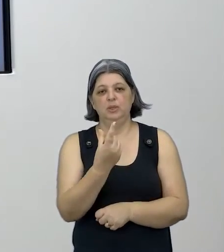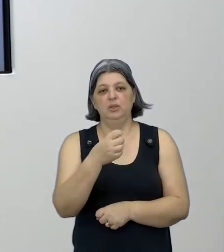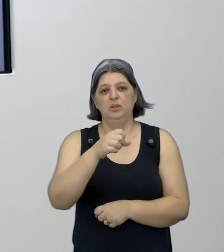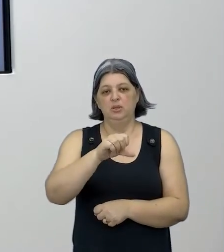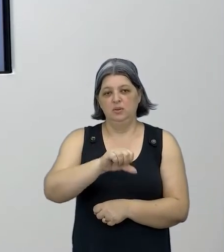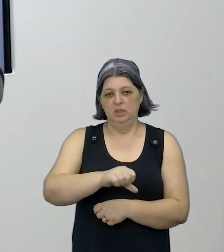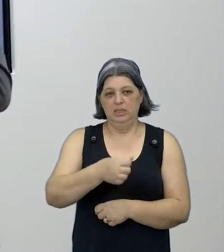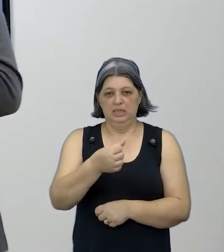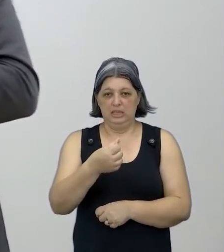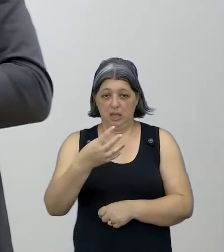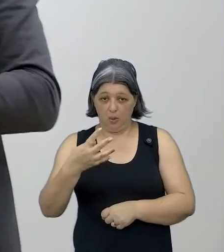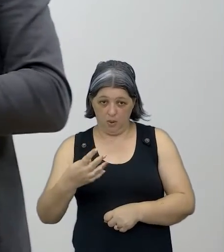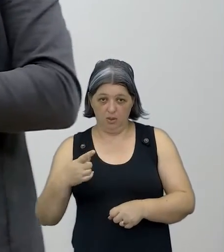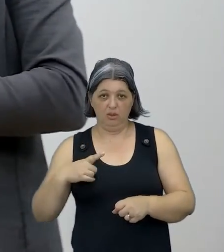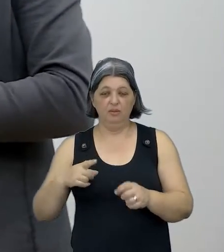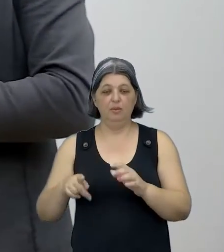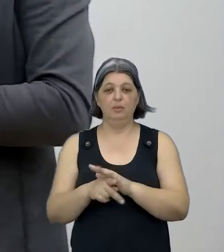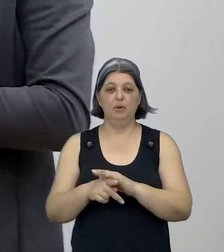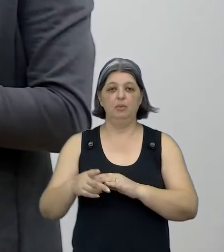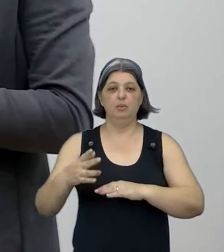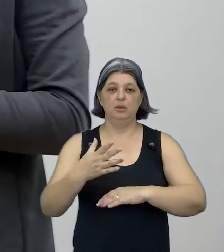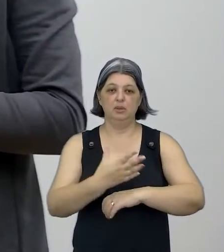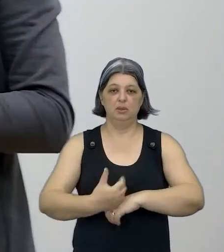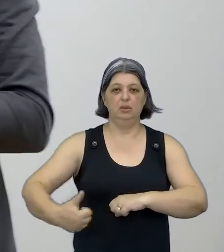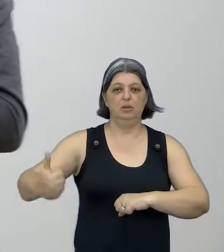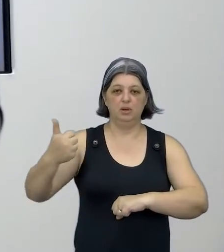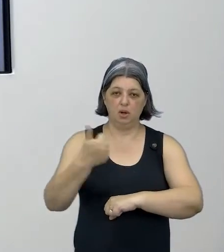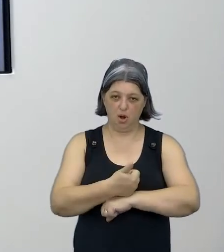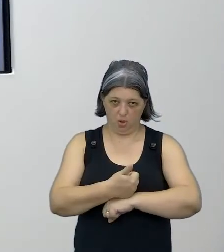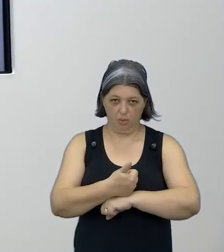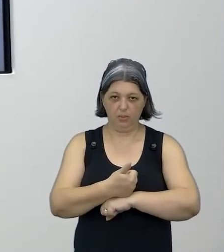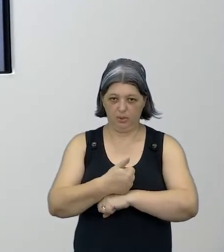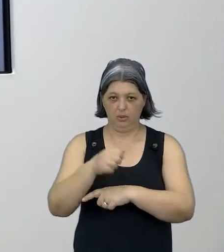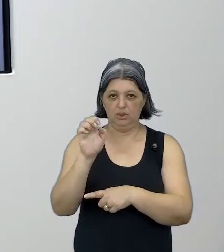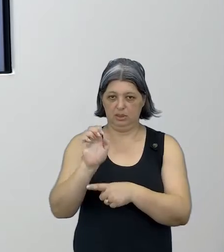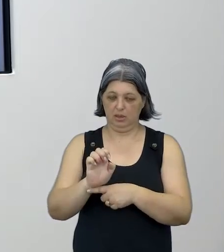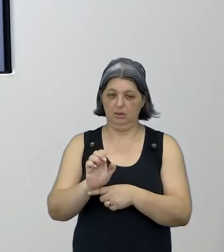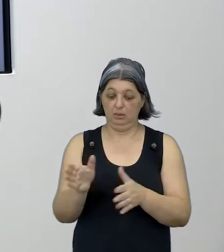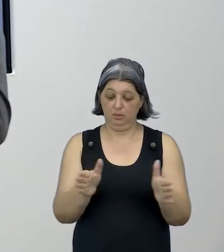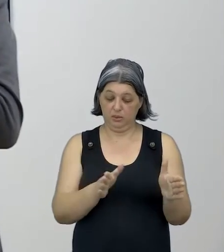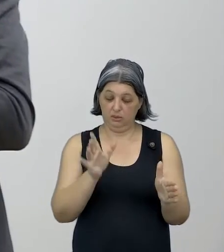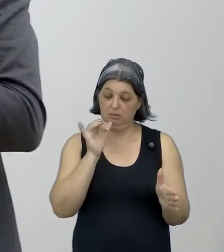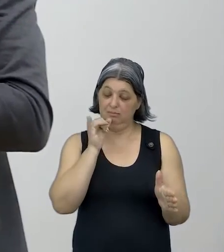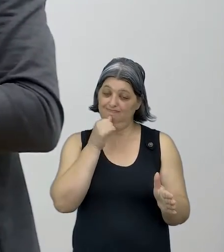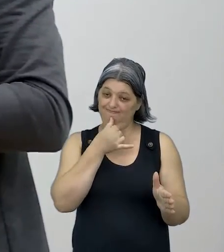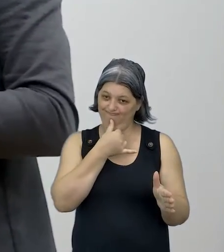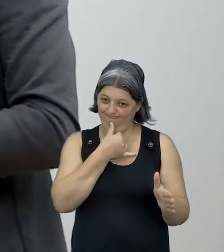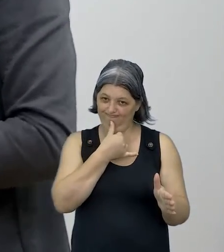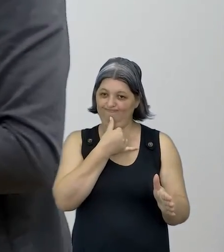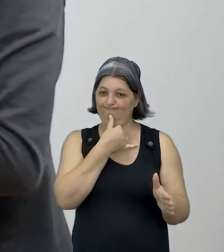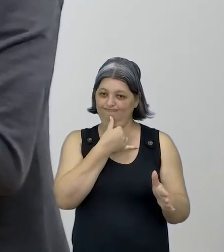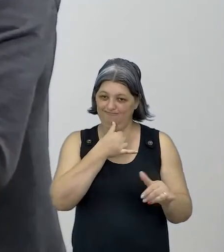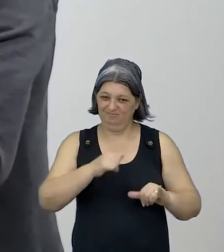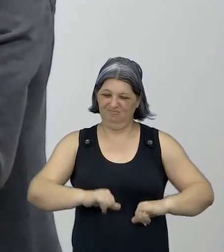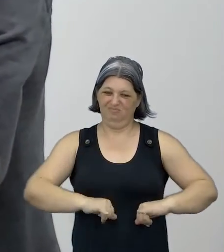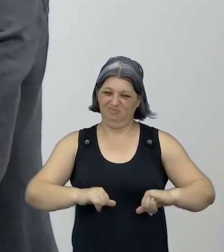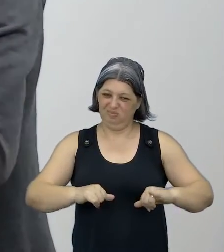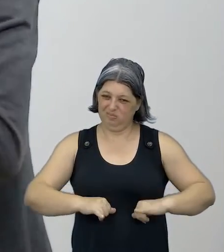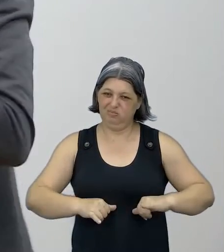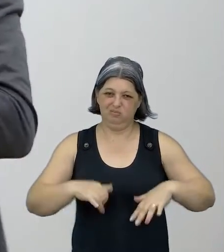Estado que instaura o período mais triste, terrível,